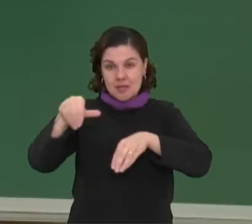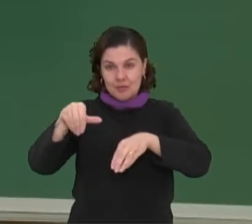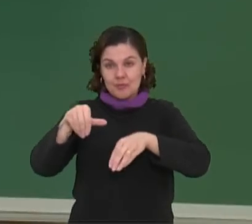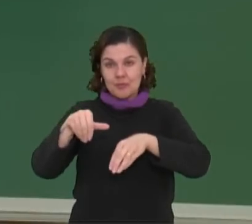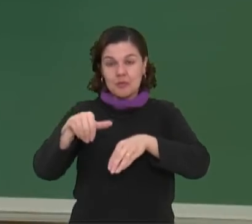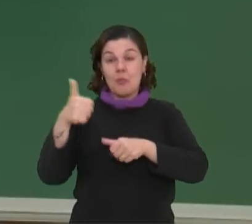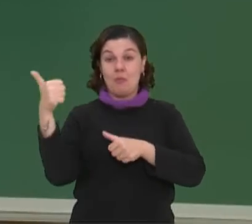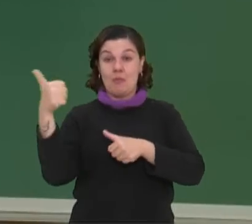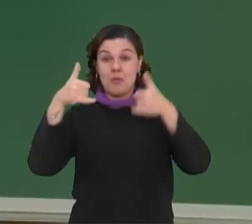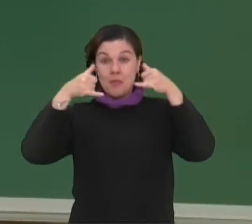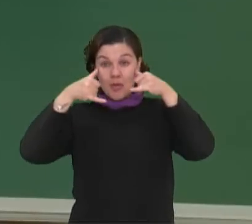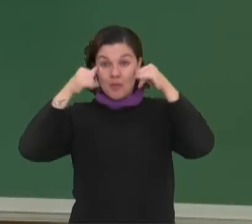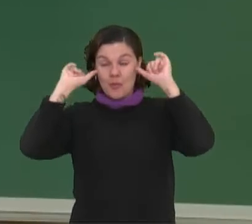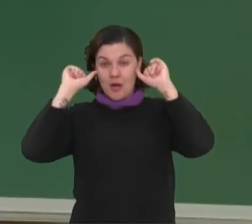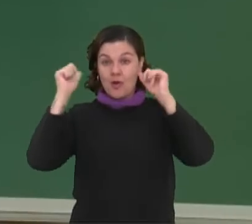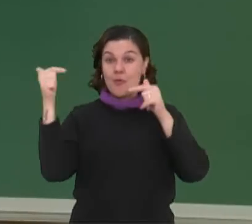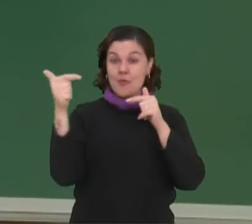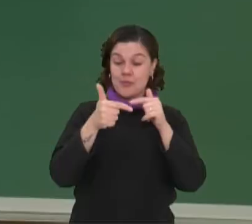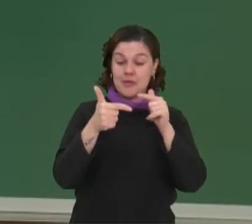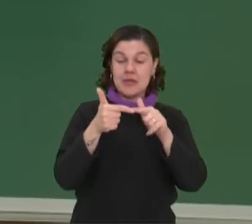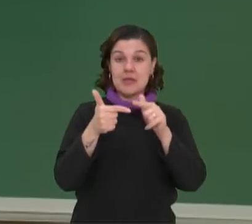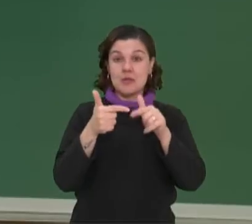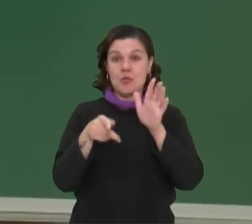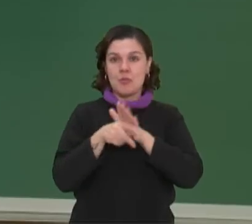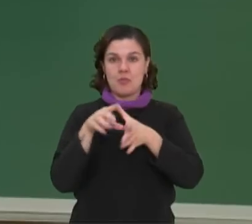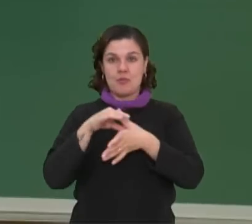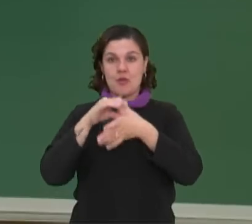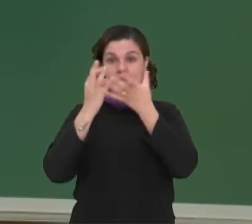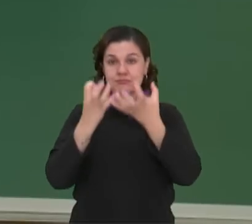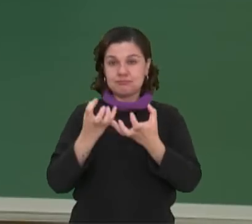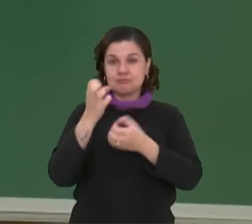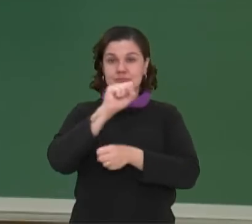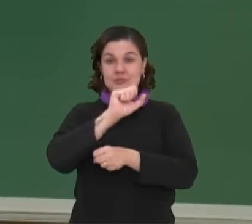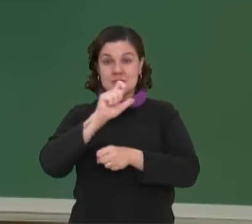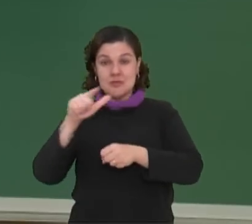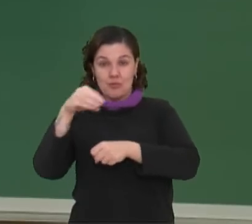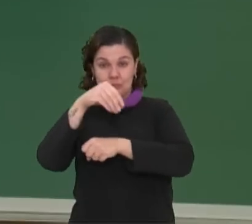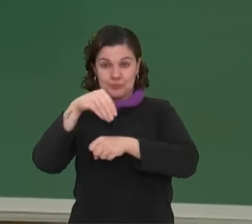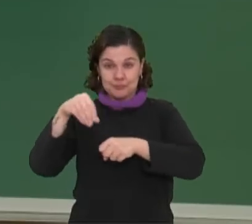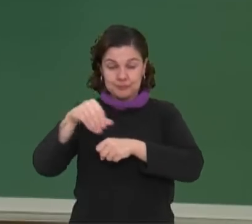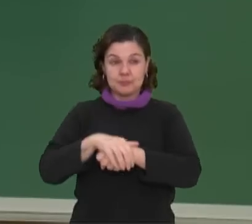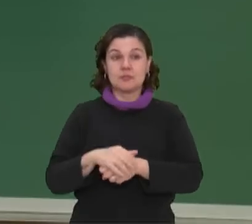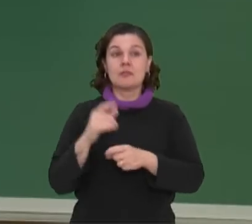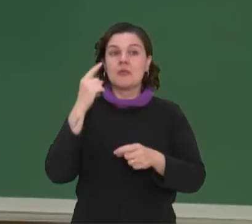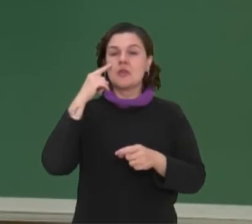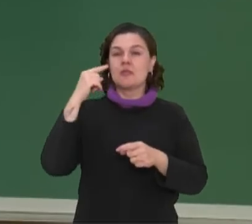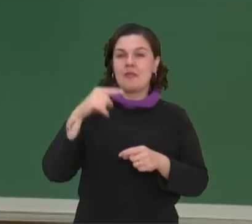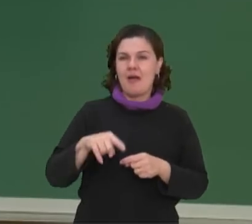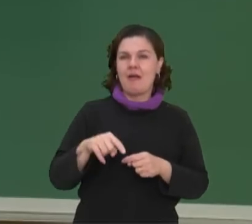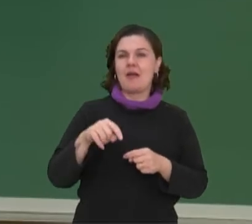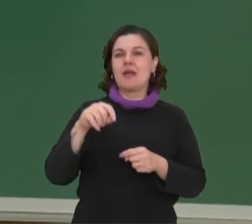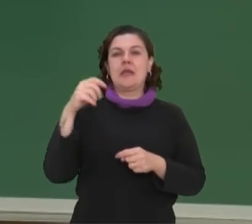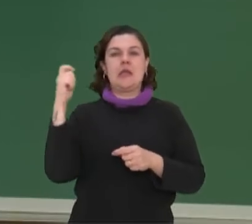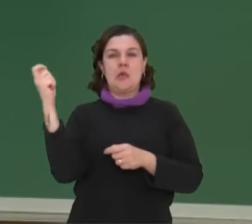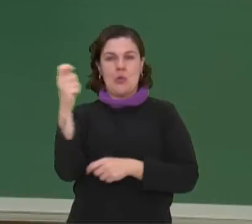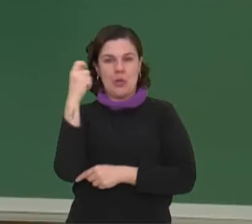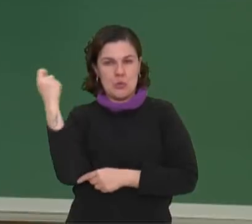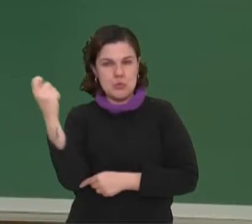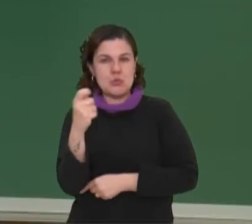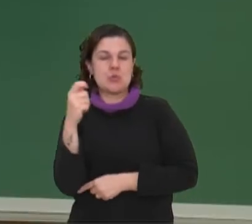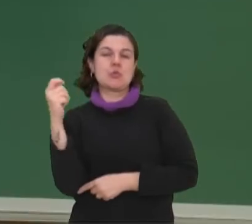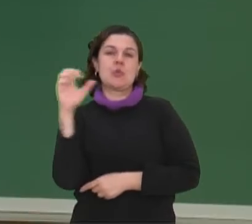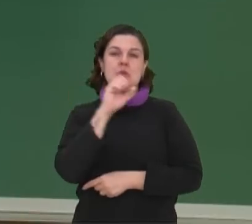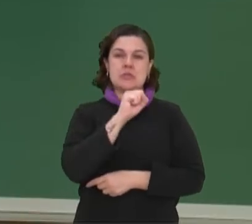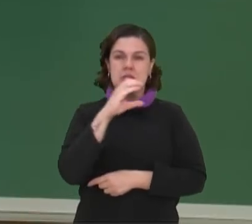depois o charque. Esse gado do sul vinha do Rio Grande do Sul, passando por Santa Catarina, Paraná, região